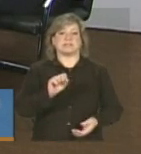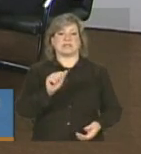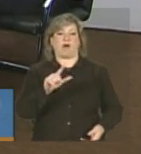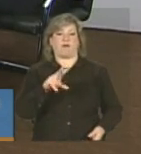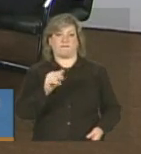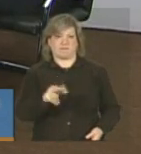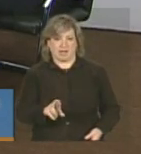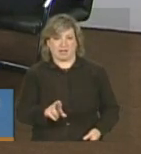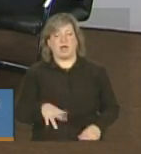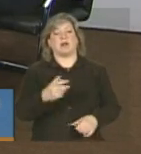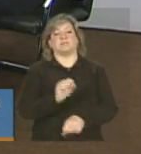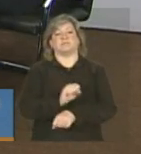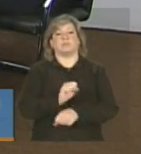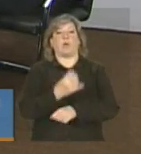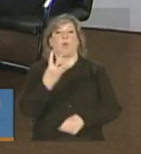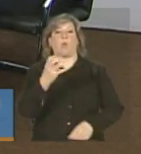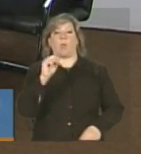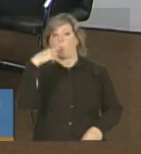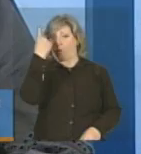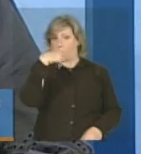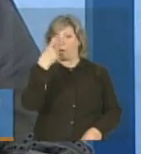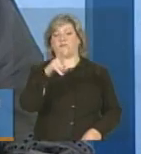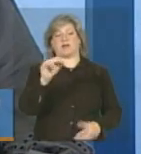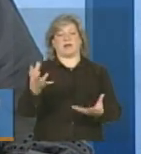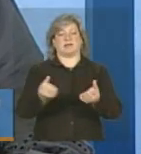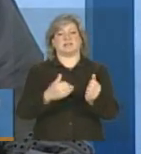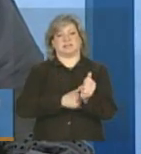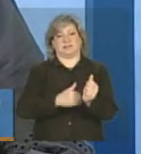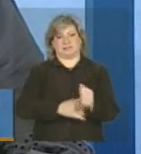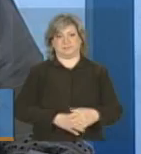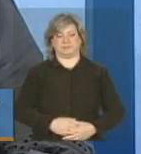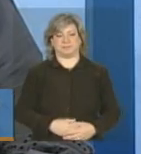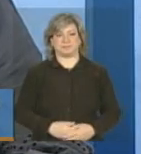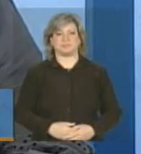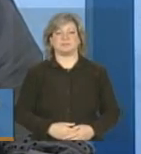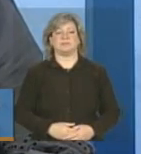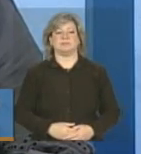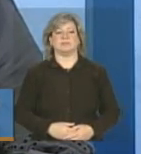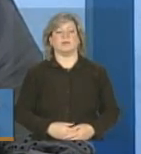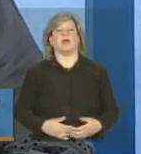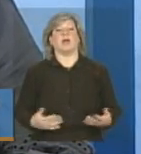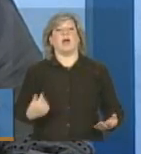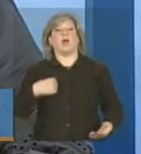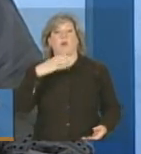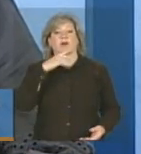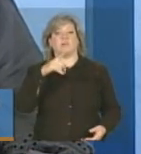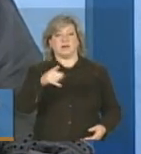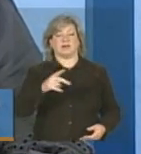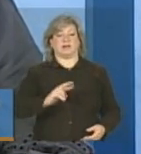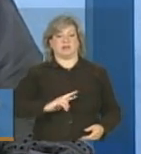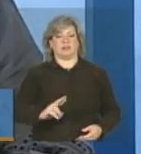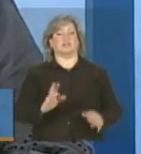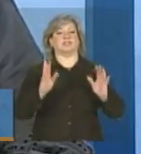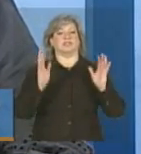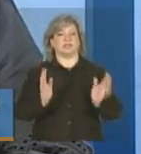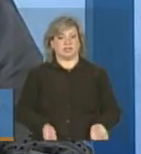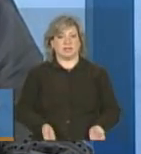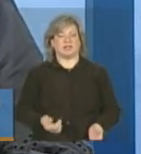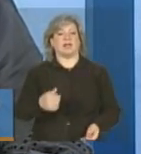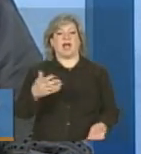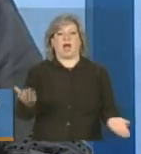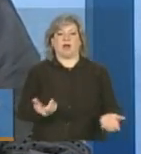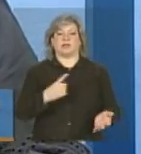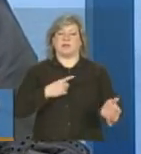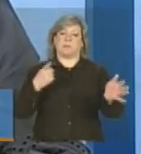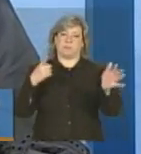E aguarde 48 horas que estará recebendo a senha. Bom, eu acho que essa sua resposta já vai servir para essa pergunta,